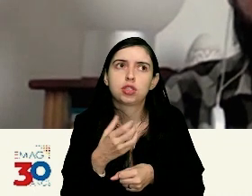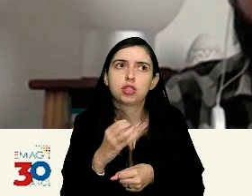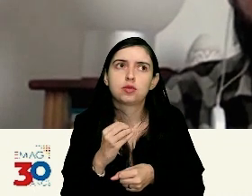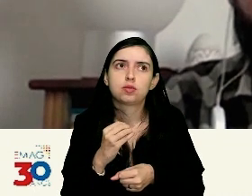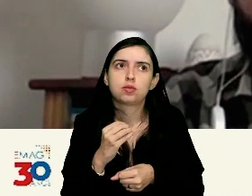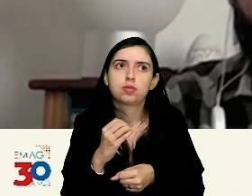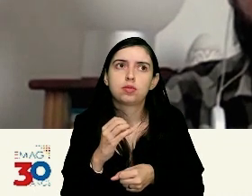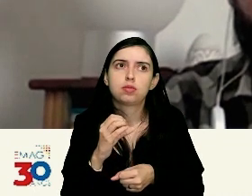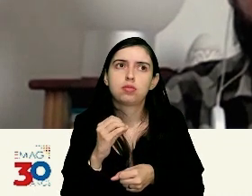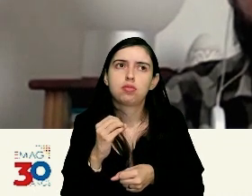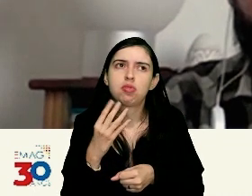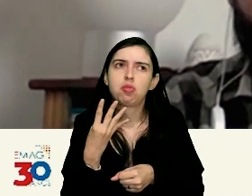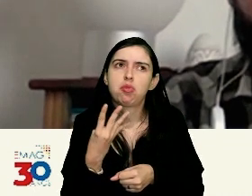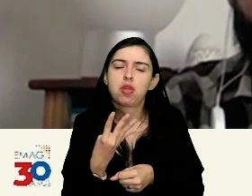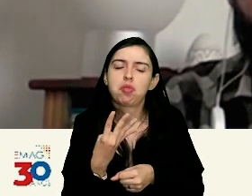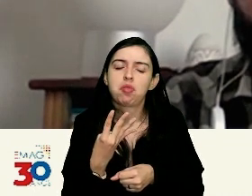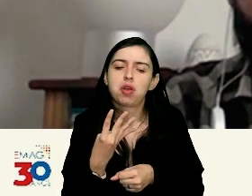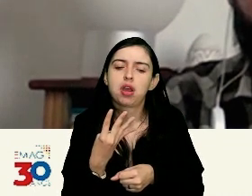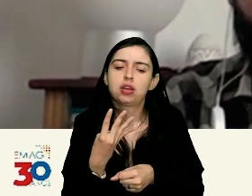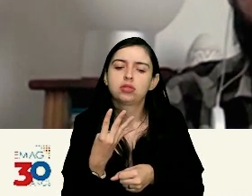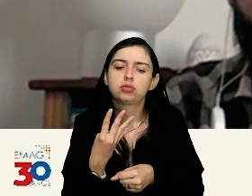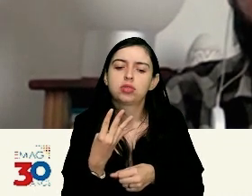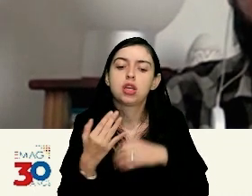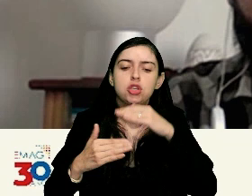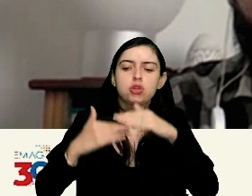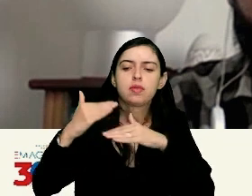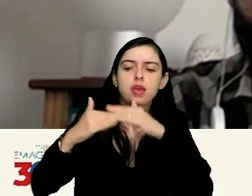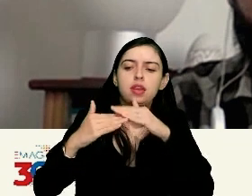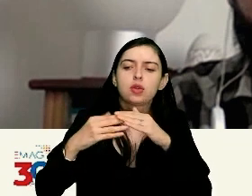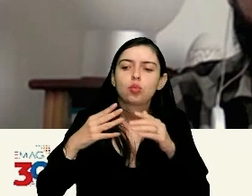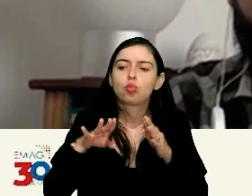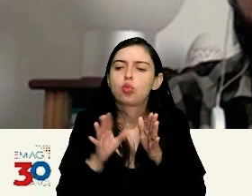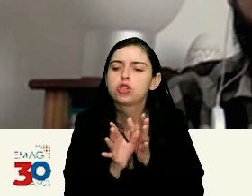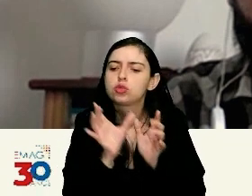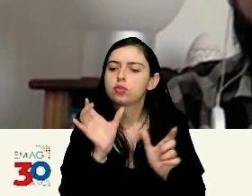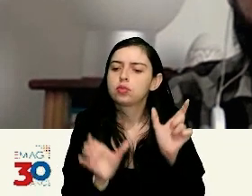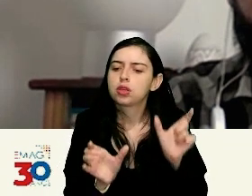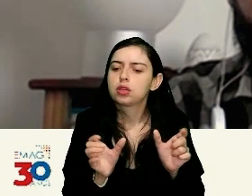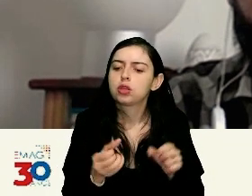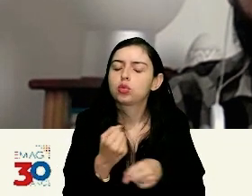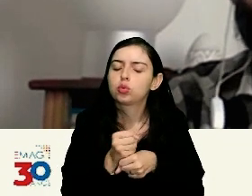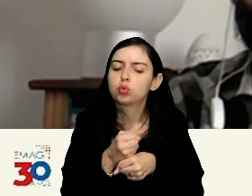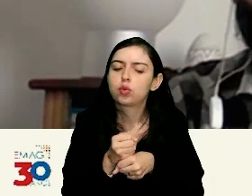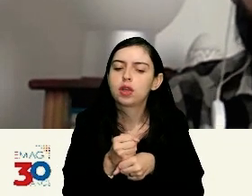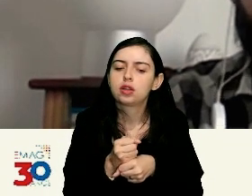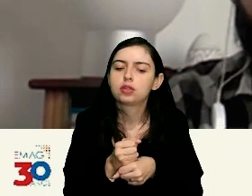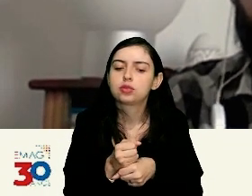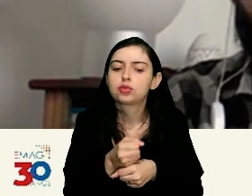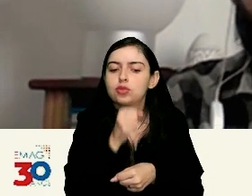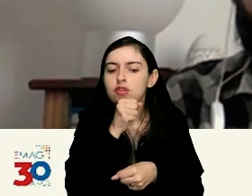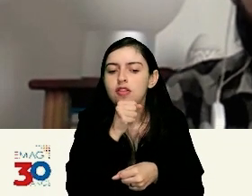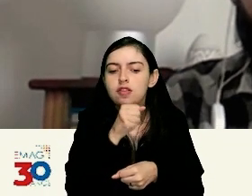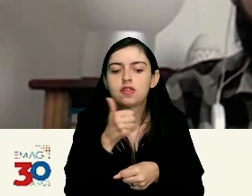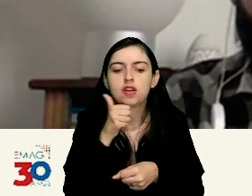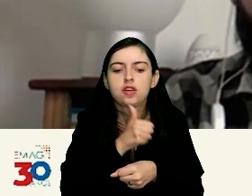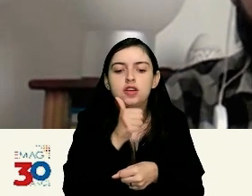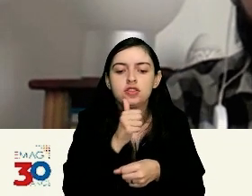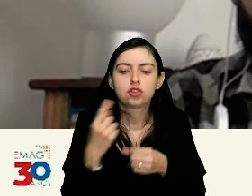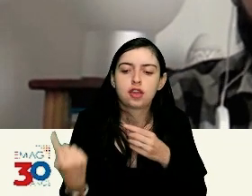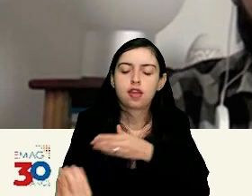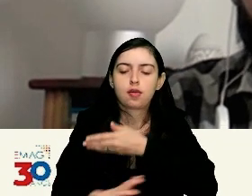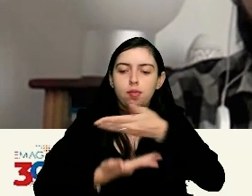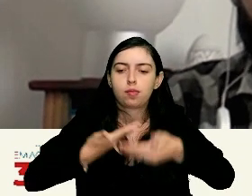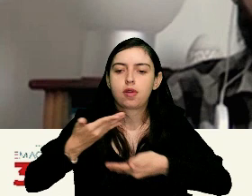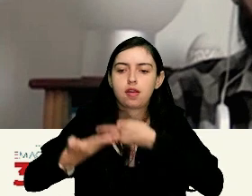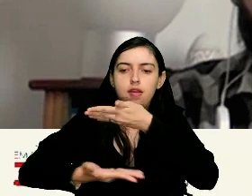2004, e aí assim, nesse períodozinho de 2003, 2004, as avós se revezavam em casa, né? que era uma coisa que não